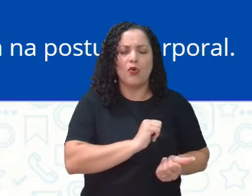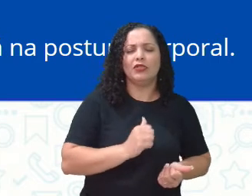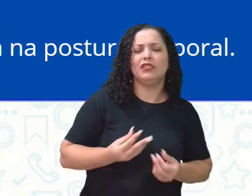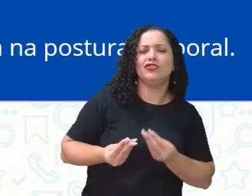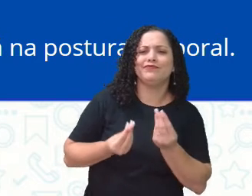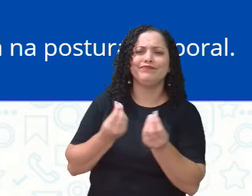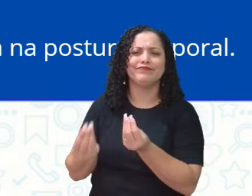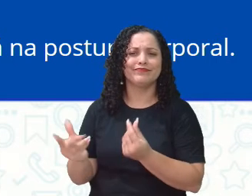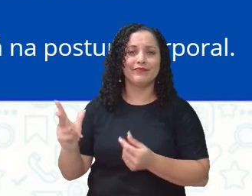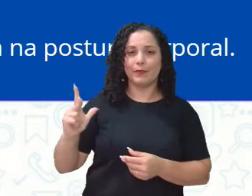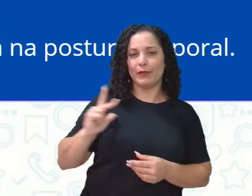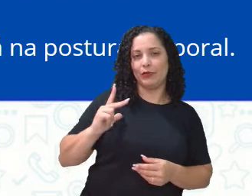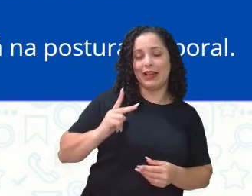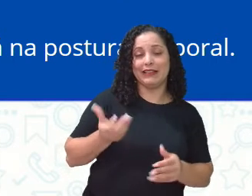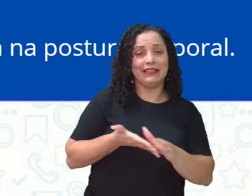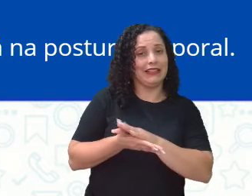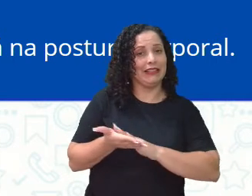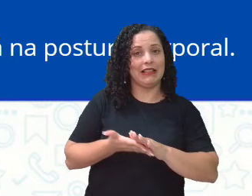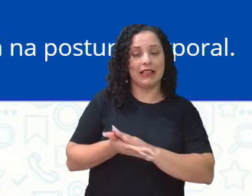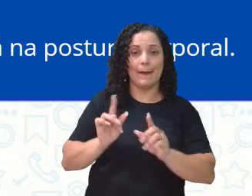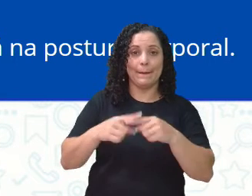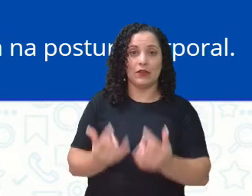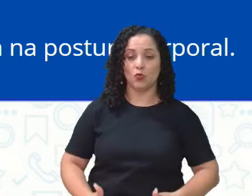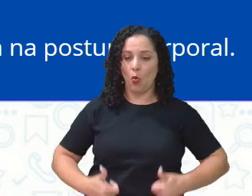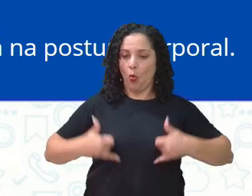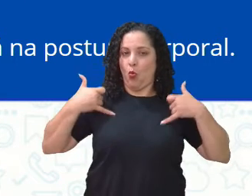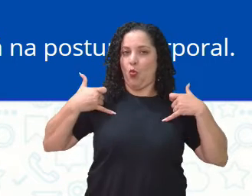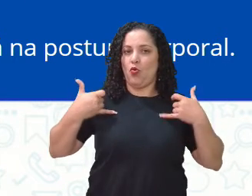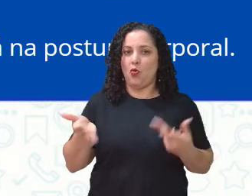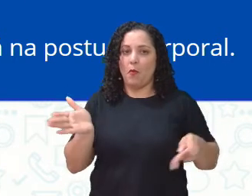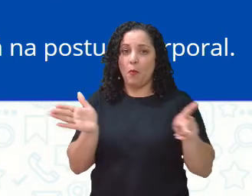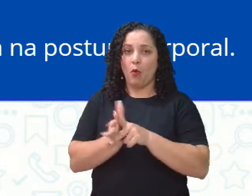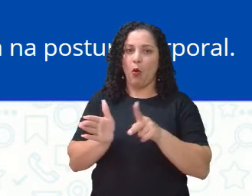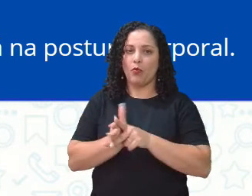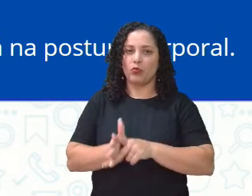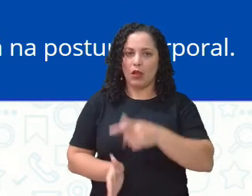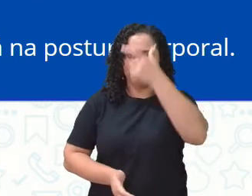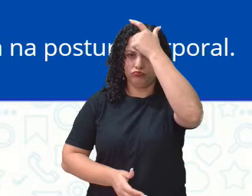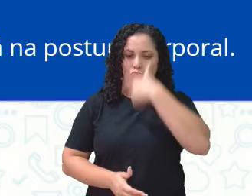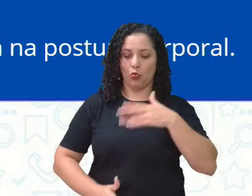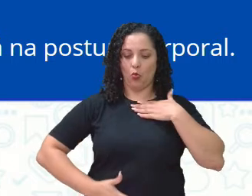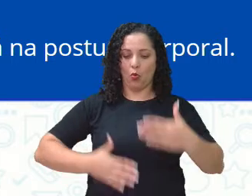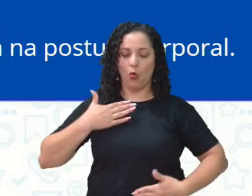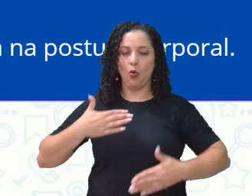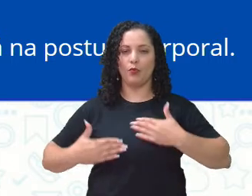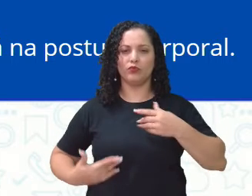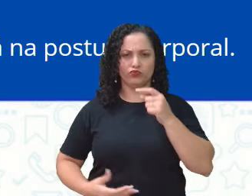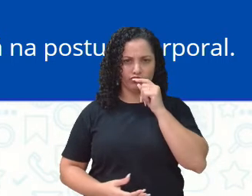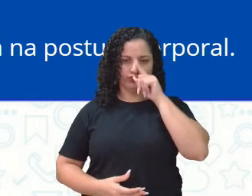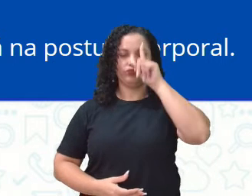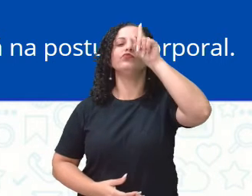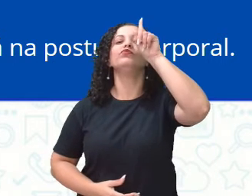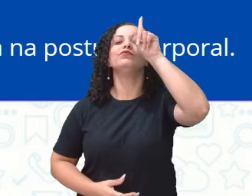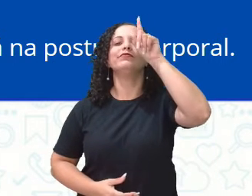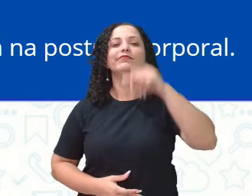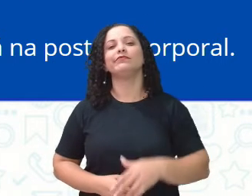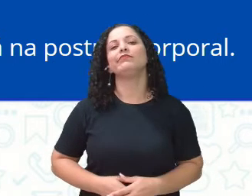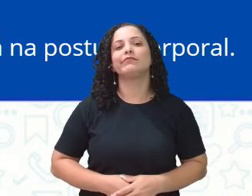as particularidades. E o orgulho está demonstrado na postura corporal. Então, a gente não tem